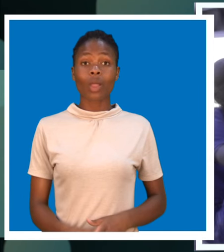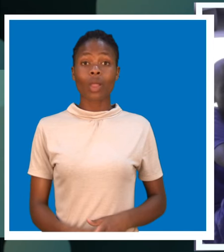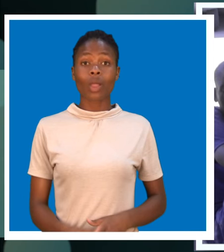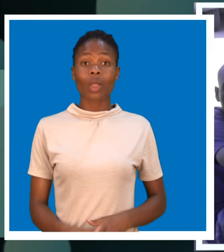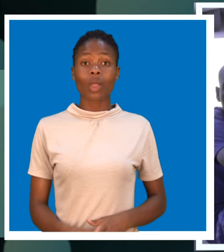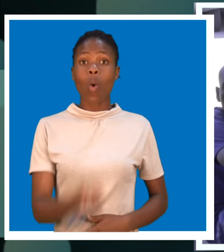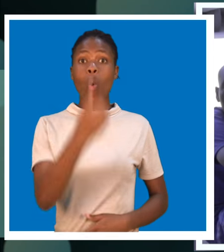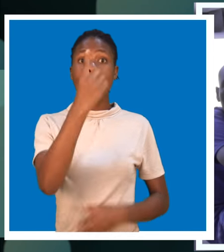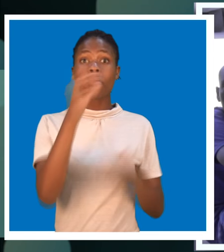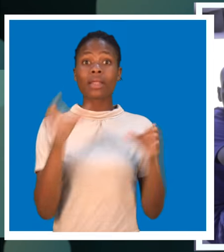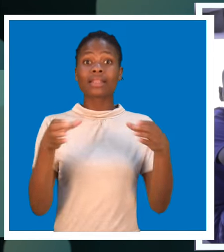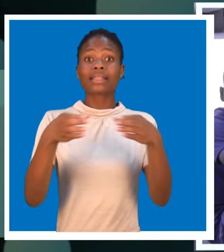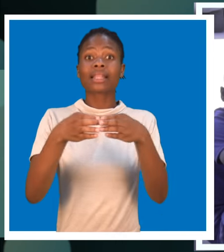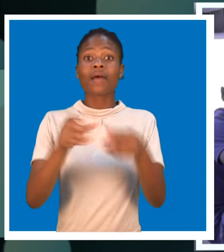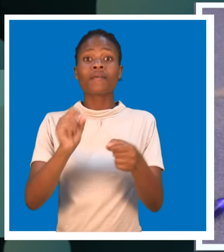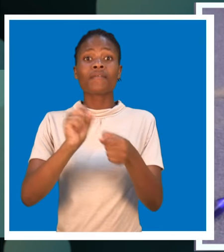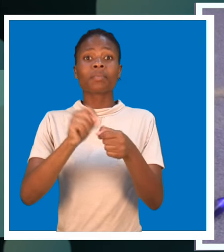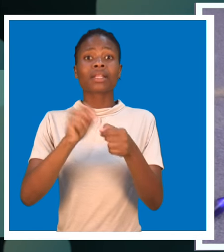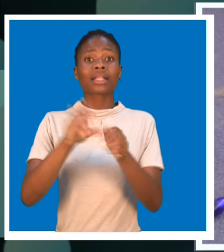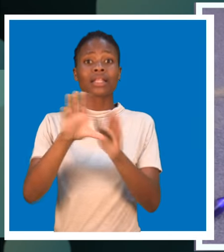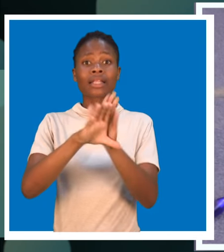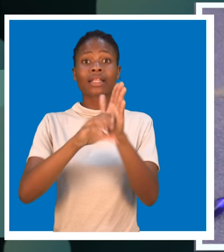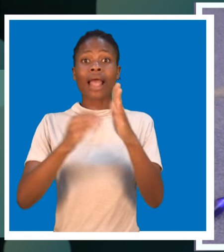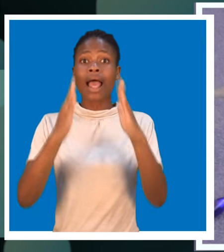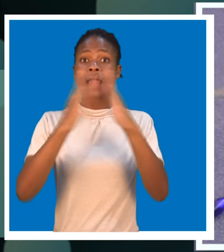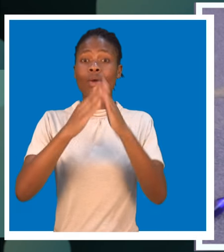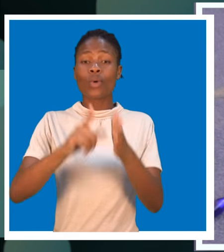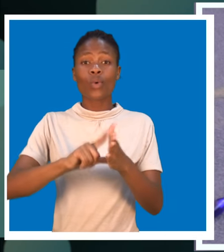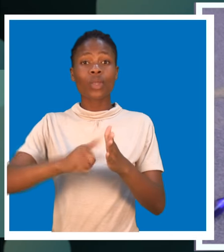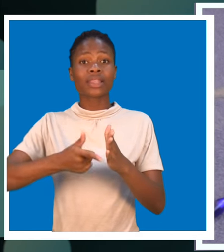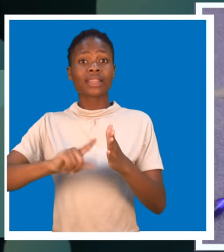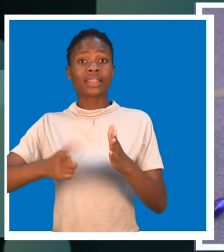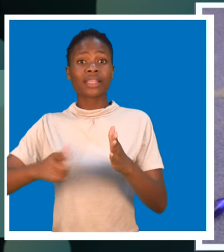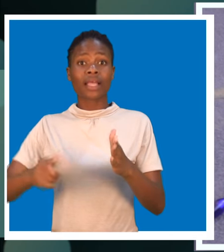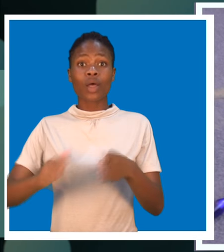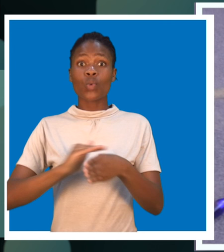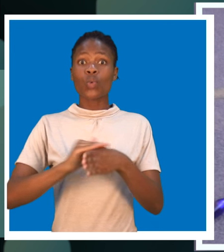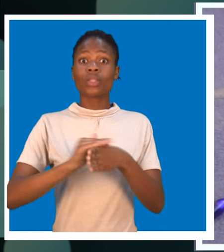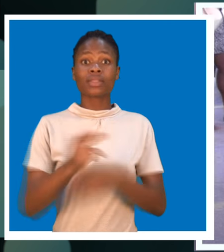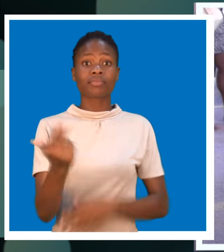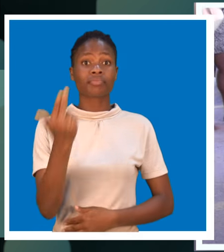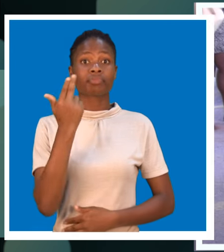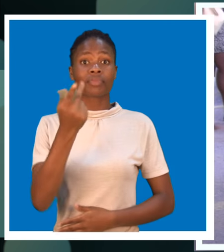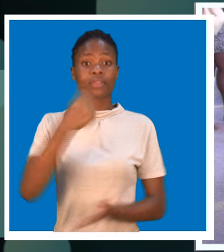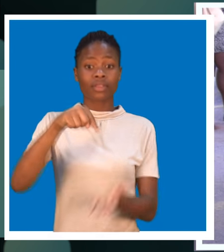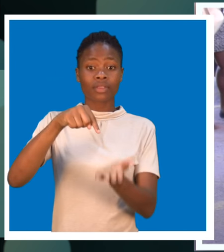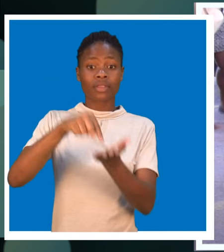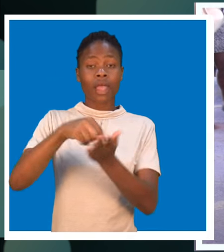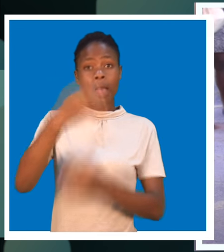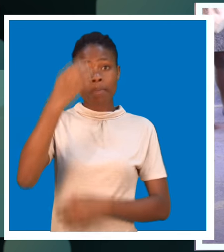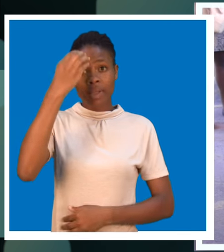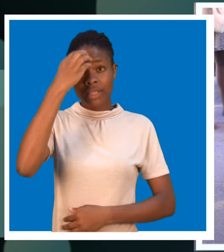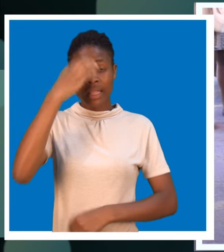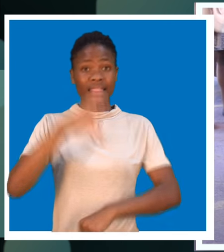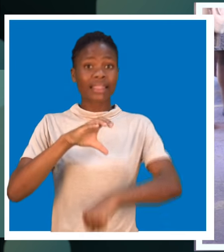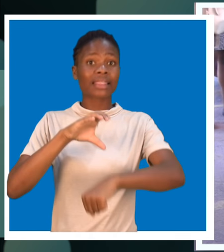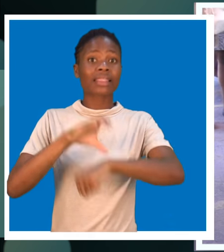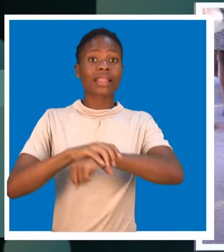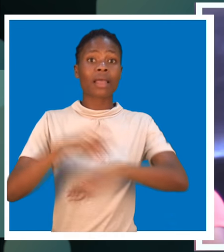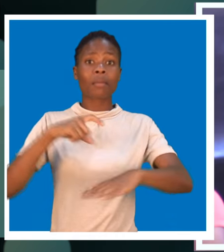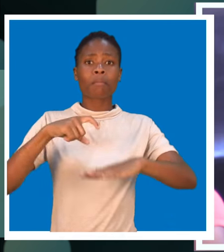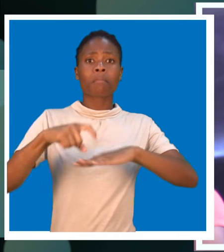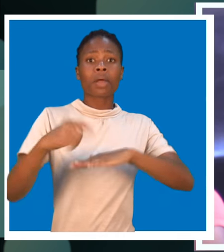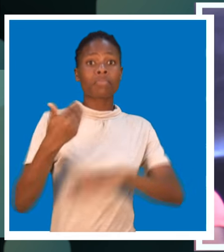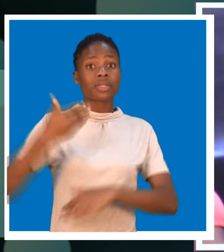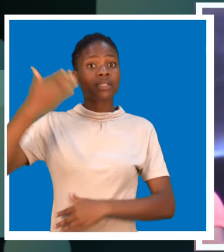Uma quadrilha que se dedicava a assaltos a residências e lojas com recurso a uma pistola na cidade de Maputo foi desmantelada na semana